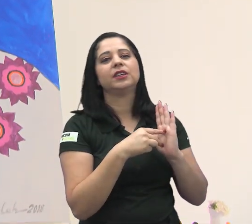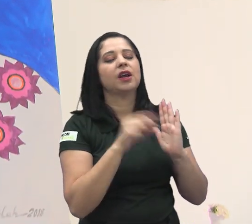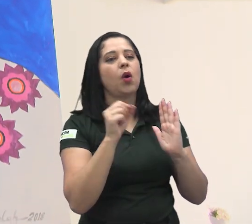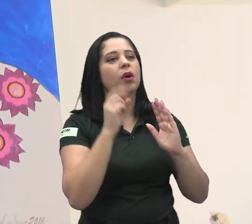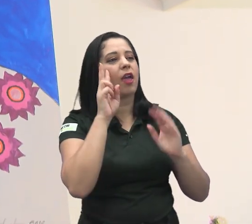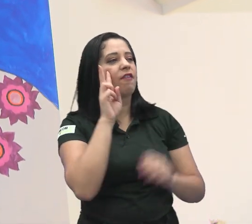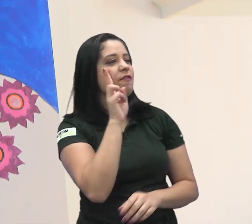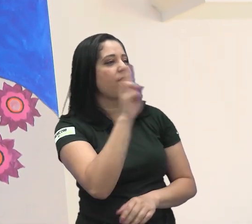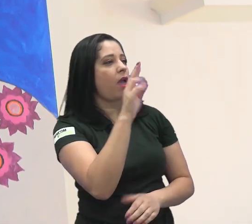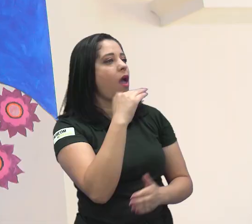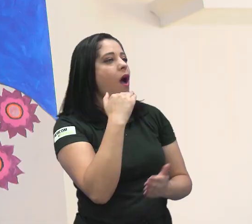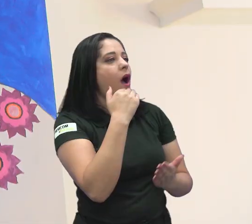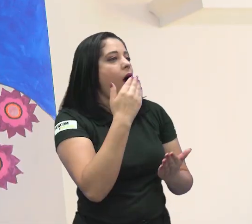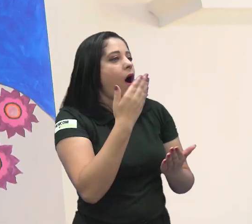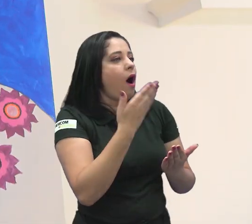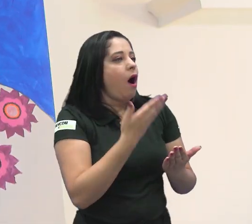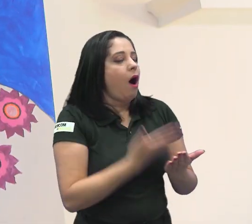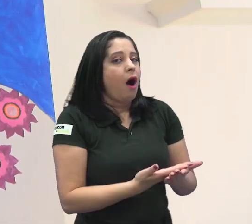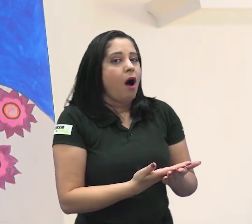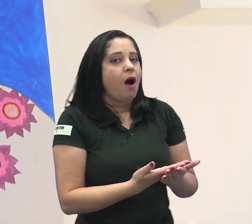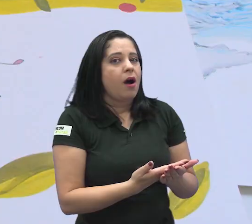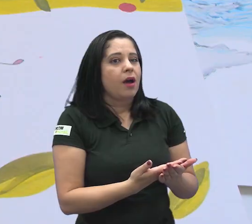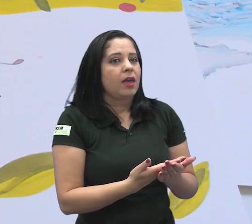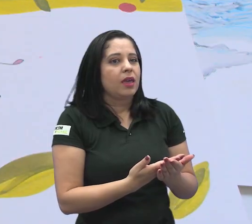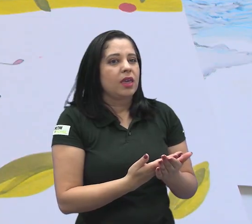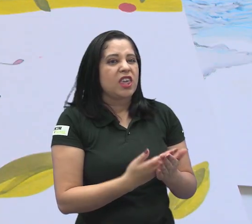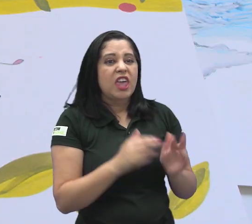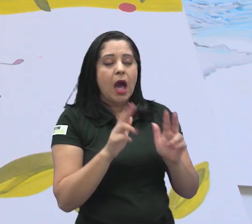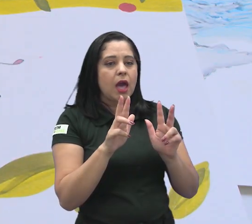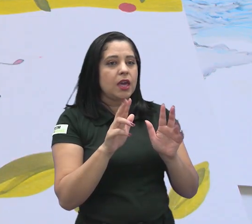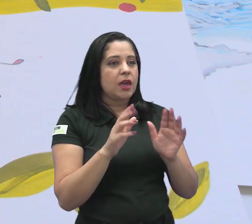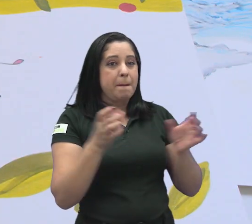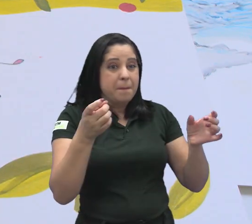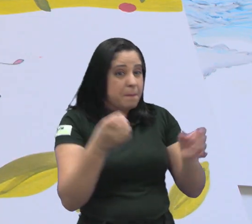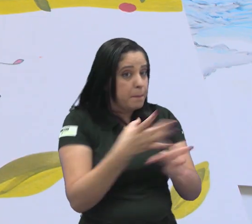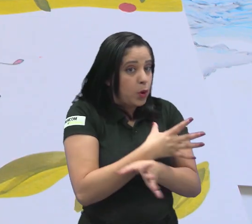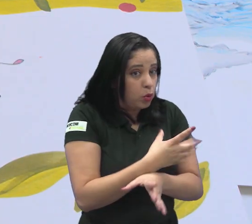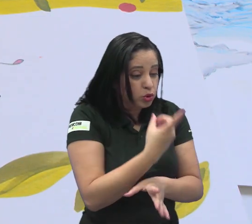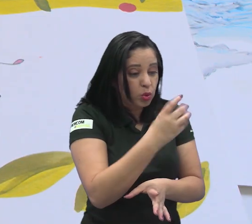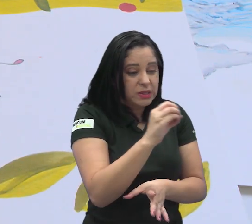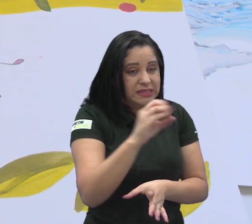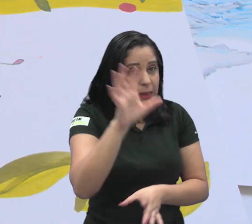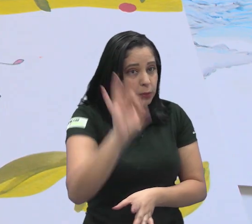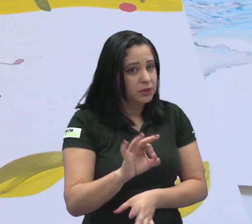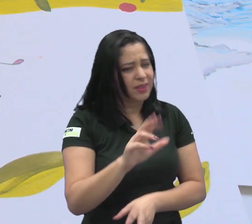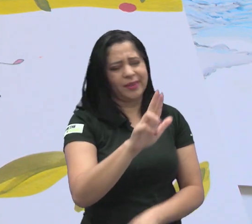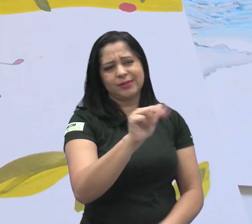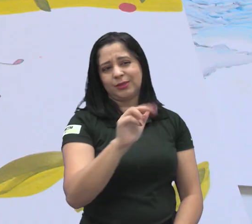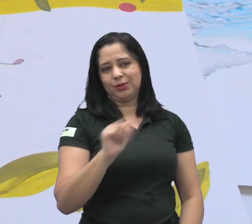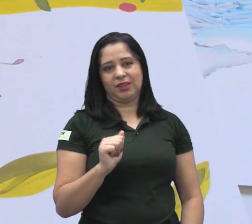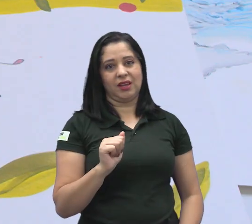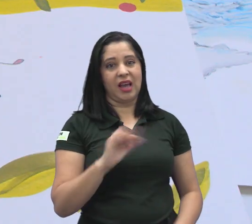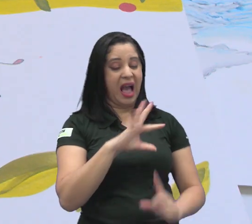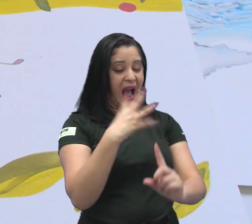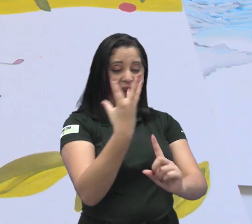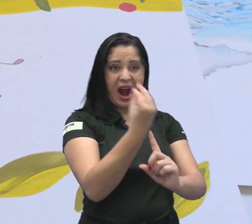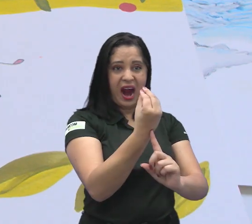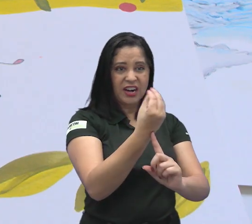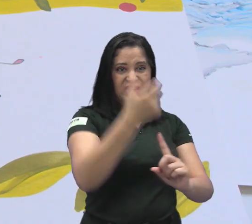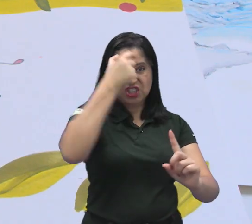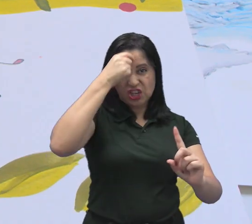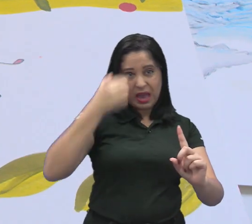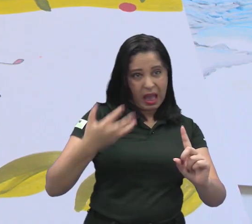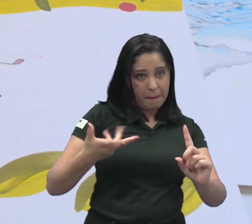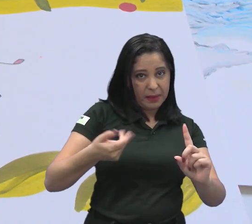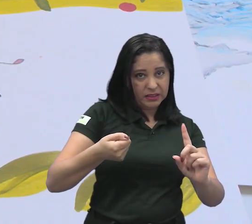se deslumbrar e a fundo desenvolver, e a gente nunca está pronto para fazer. Então, eu não acho, arte não é dom, arte